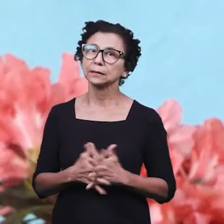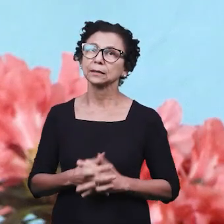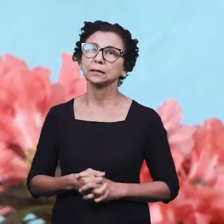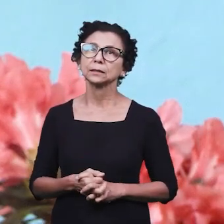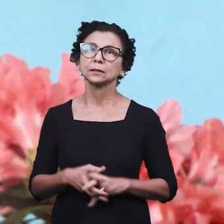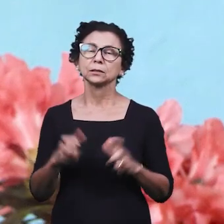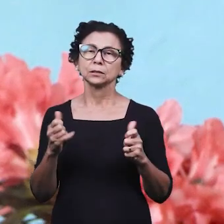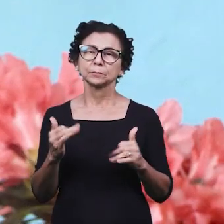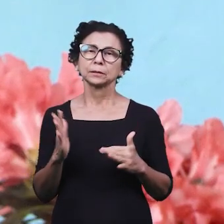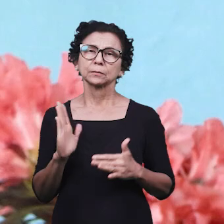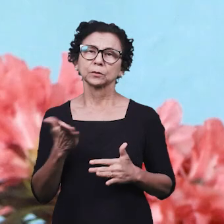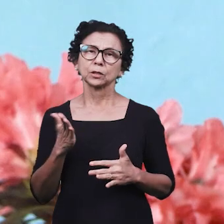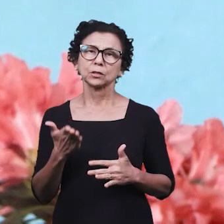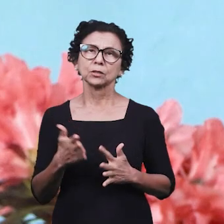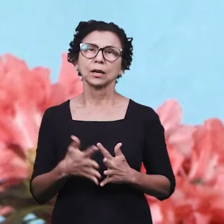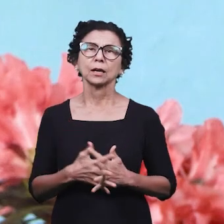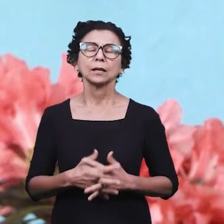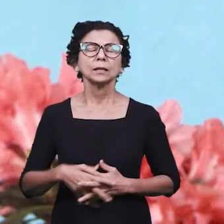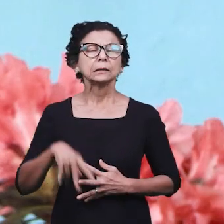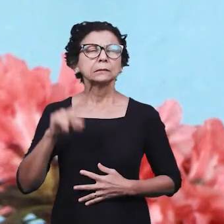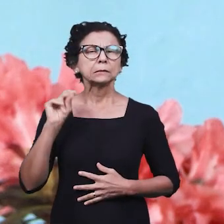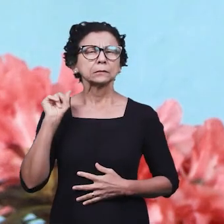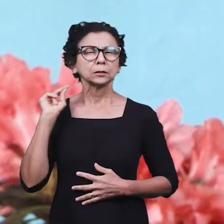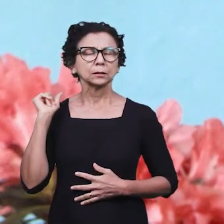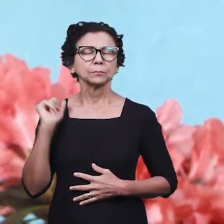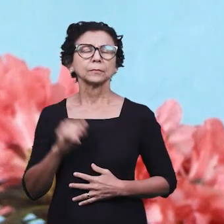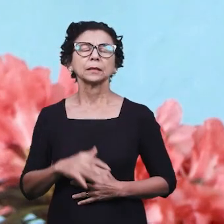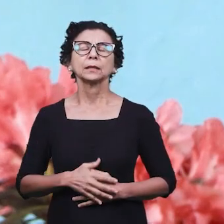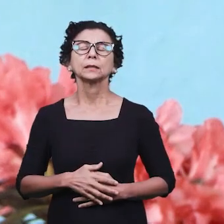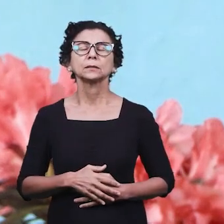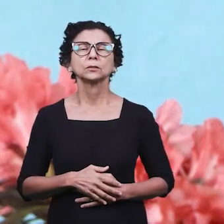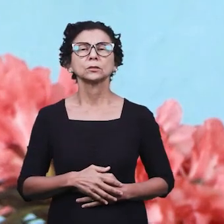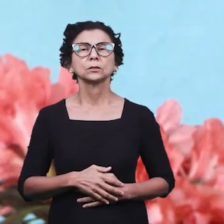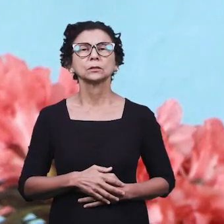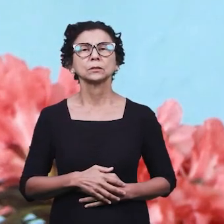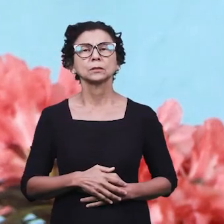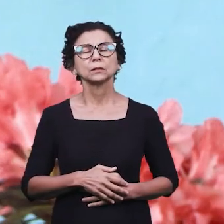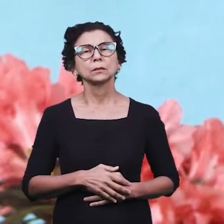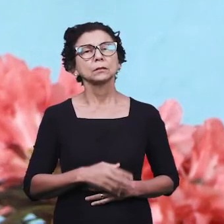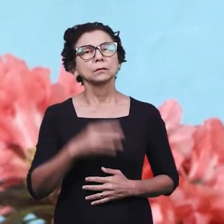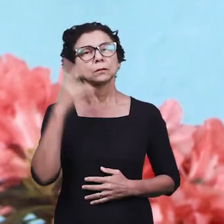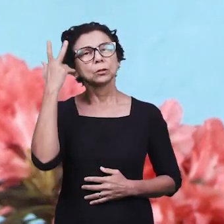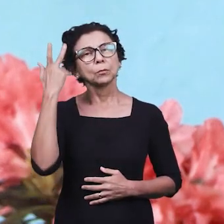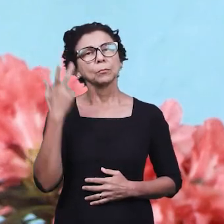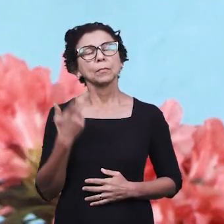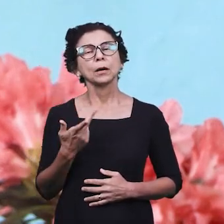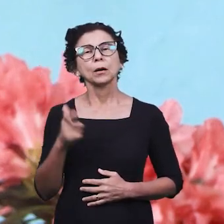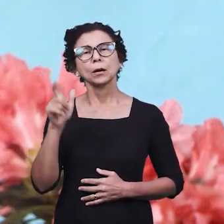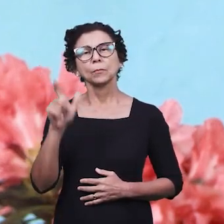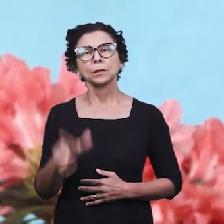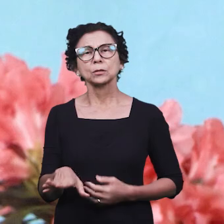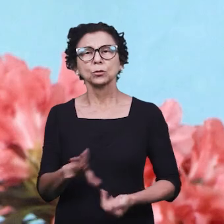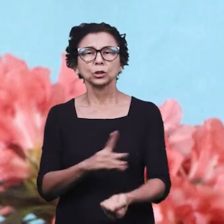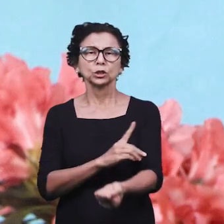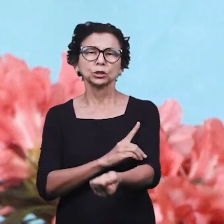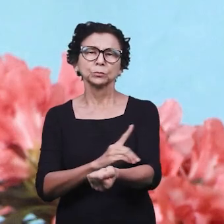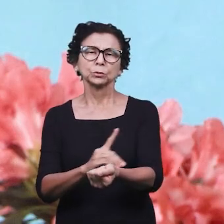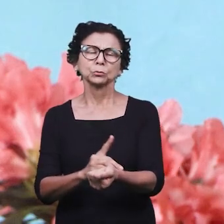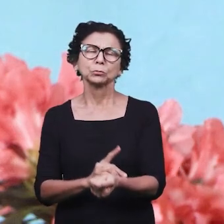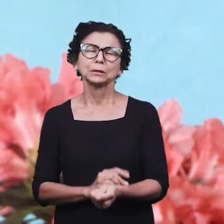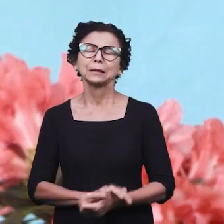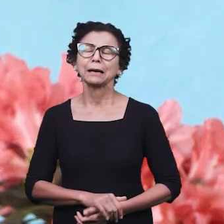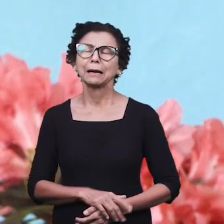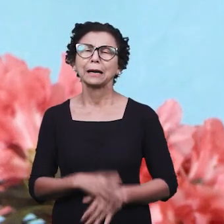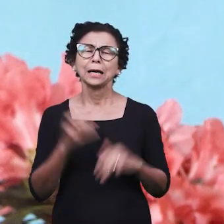lá atrás. Antigamente, era muito comum a pessoa ser diabética e nunca mais poder comer um pão de